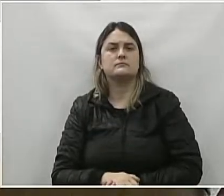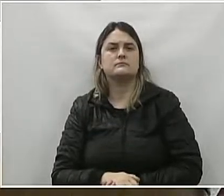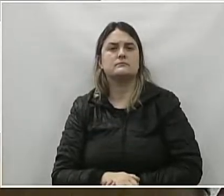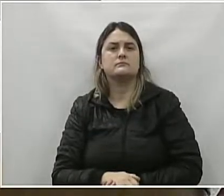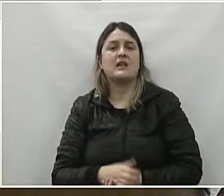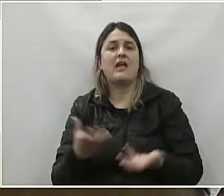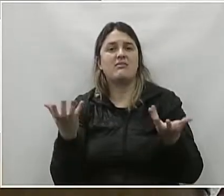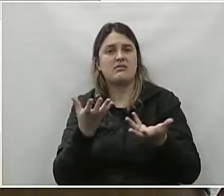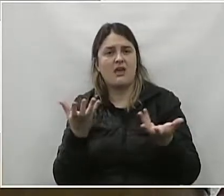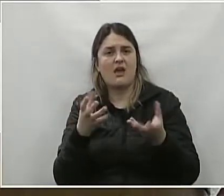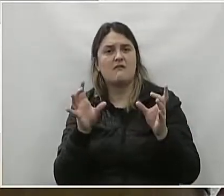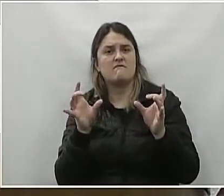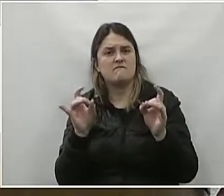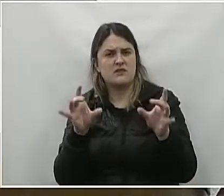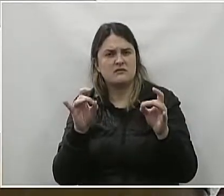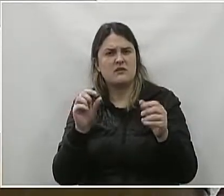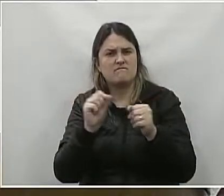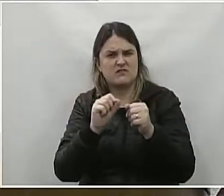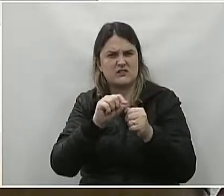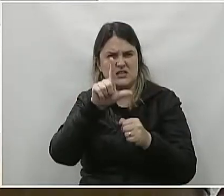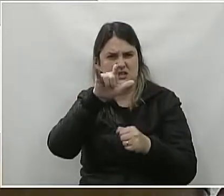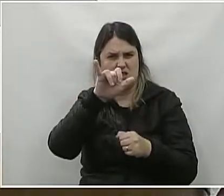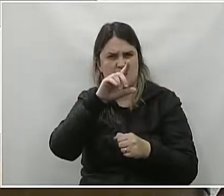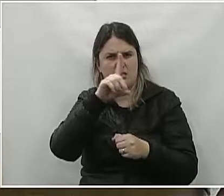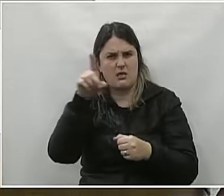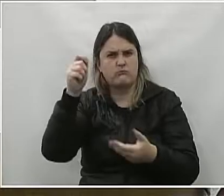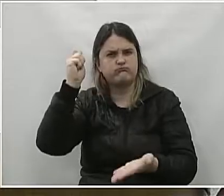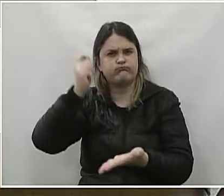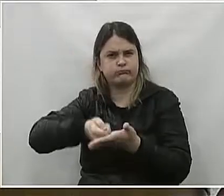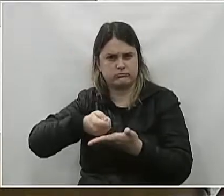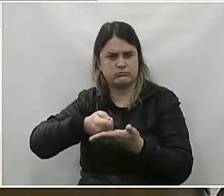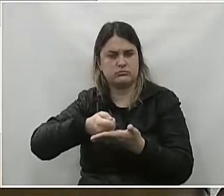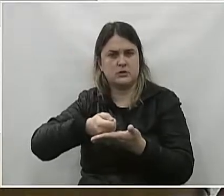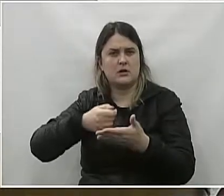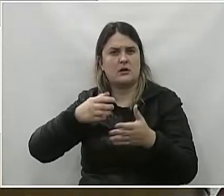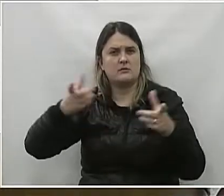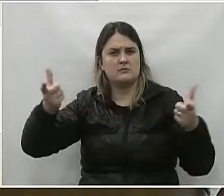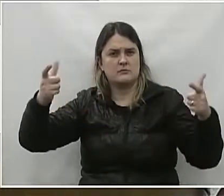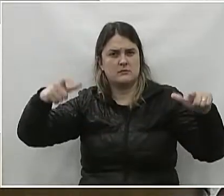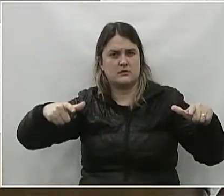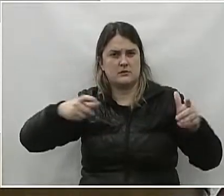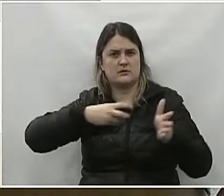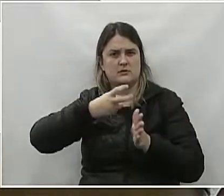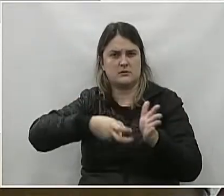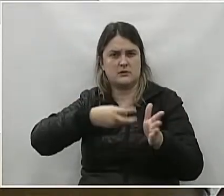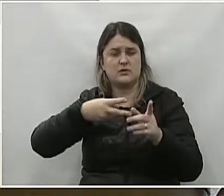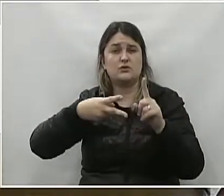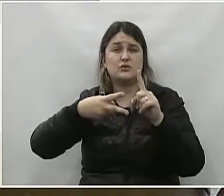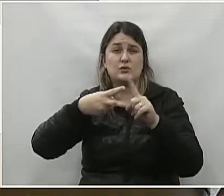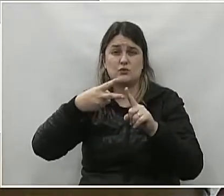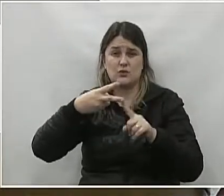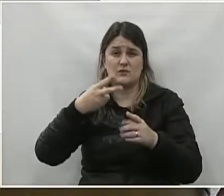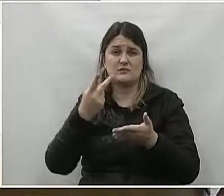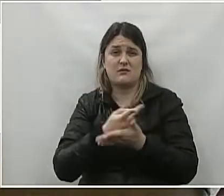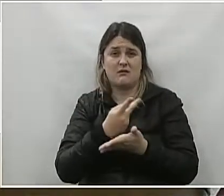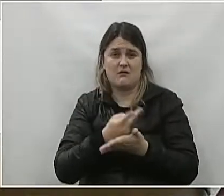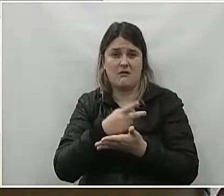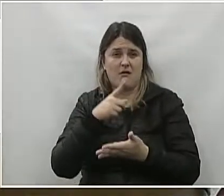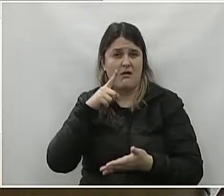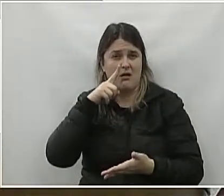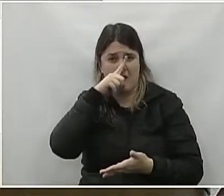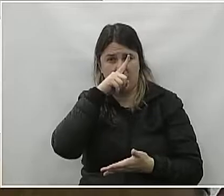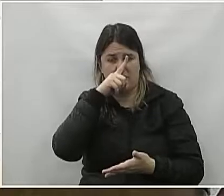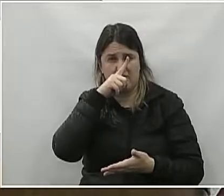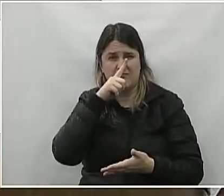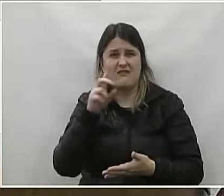querem leiloar o campo do Ferroviário. Primeiro, 2 erros gravíssimos, por